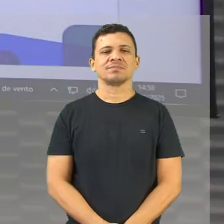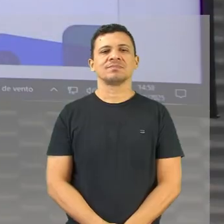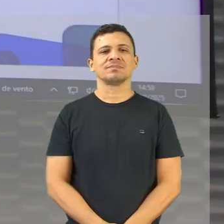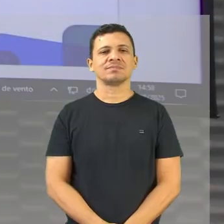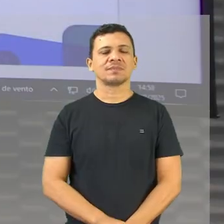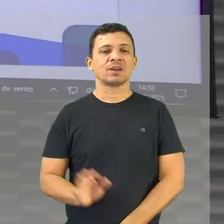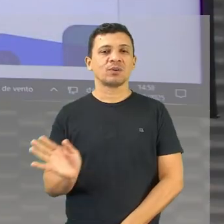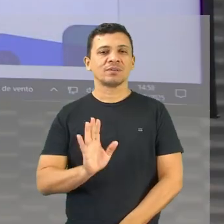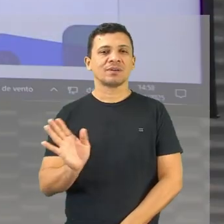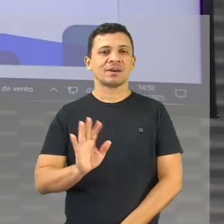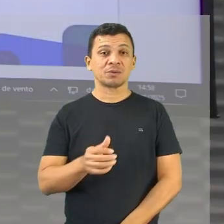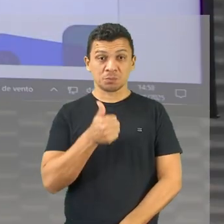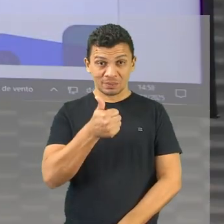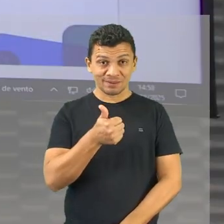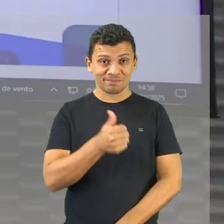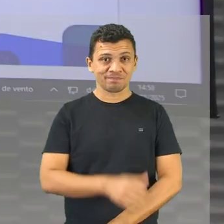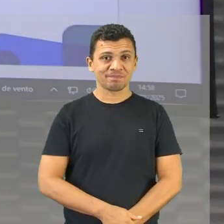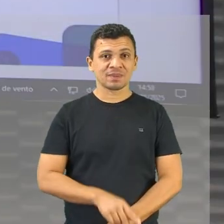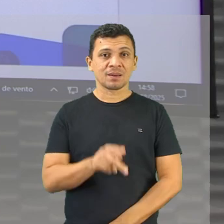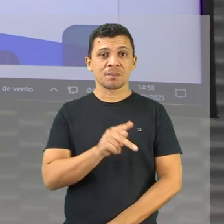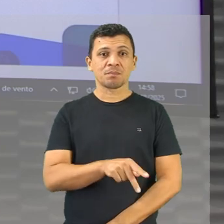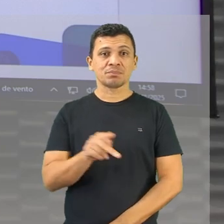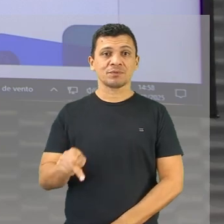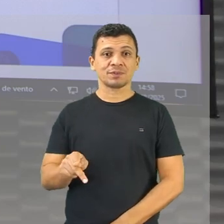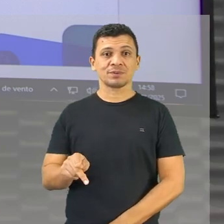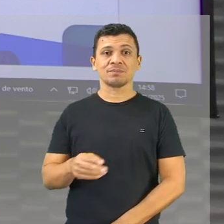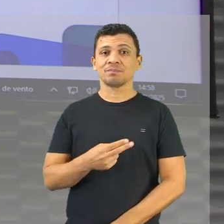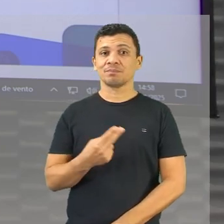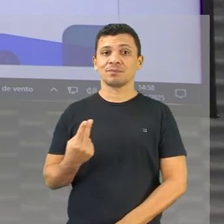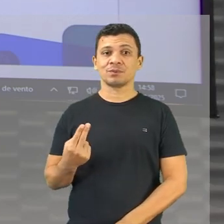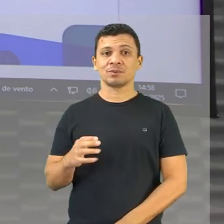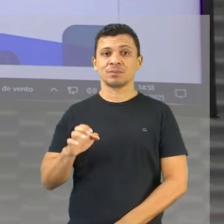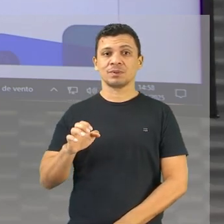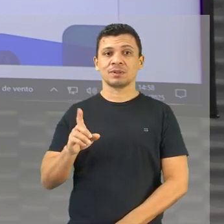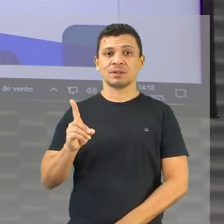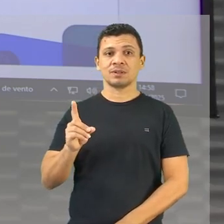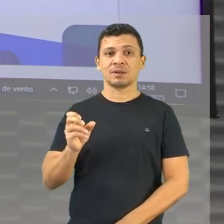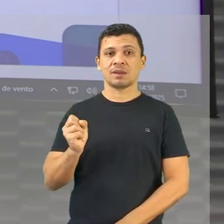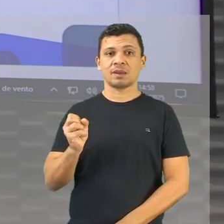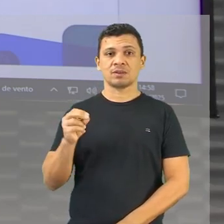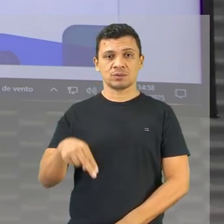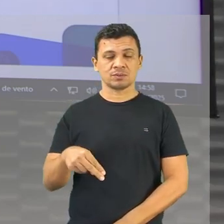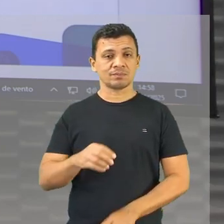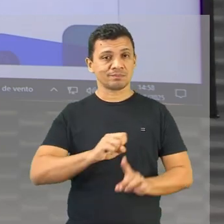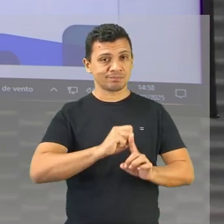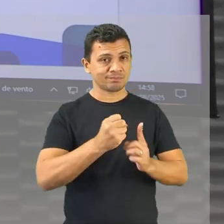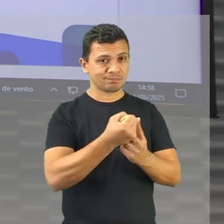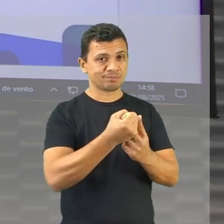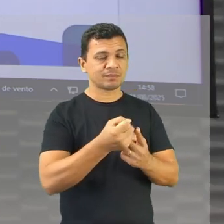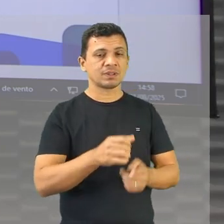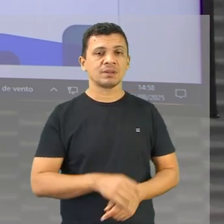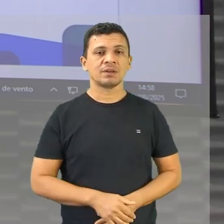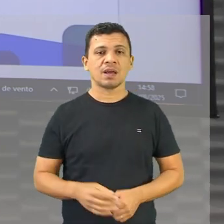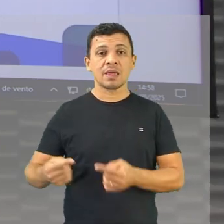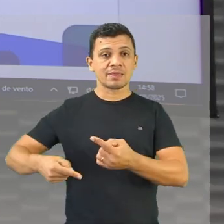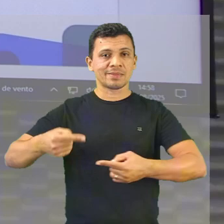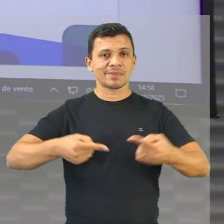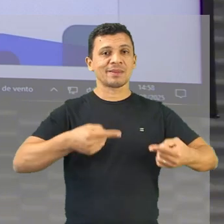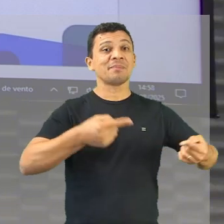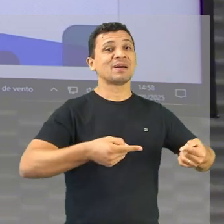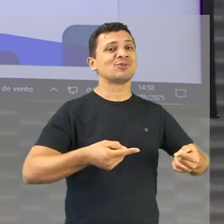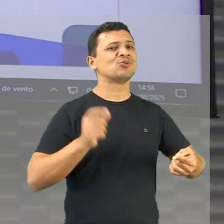Olá, estudantes, tudo bem? Sou o professor Edson Dias, professor de Sociologia. Hoje nós vamos trazer mais um debate em torno da ideologia,